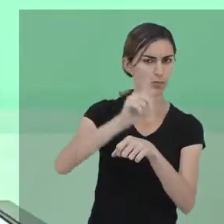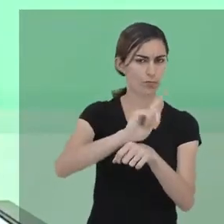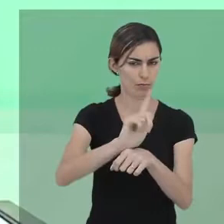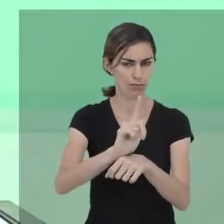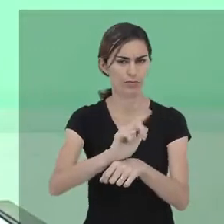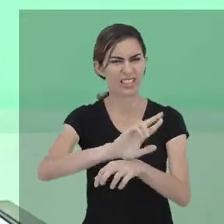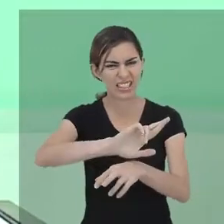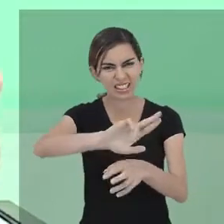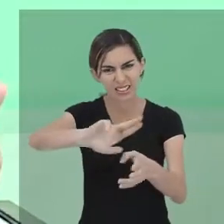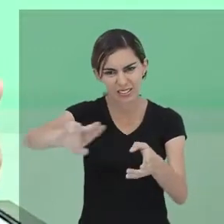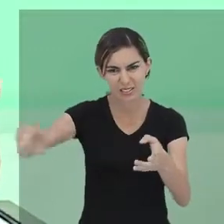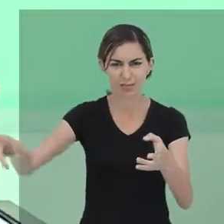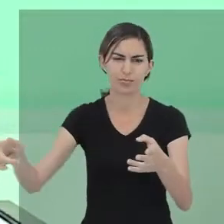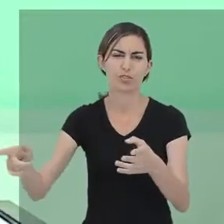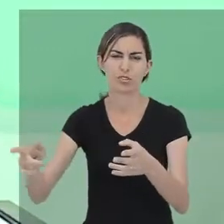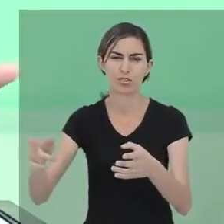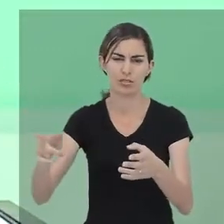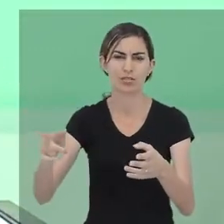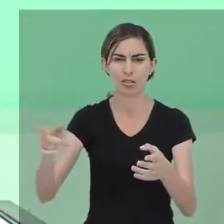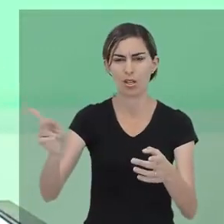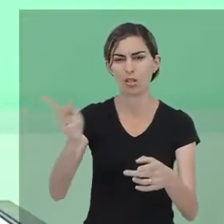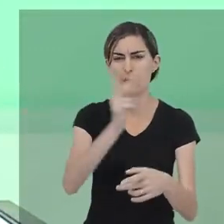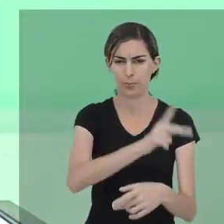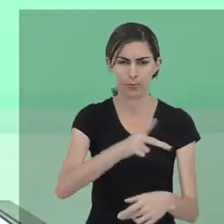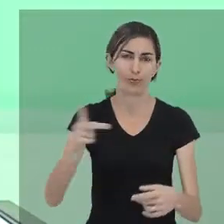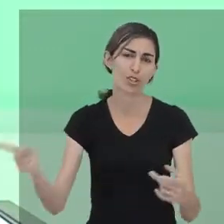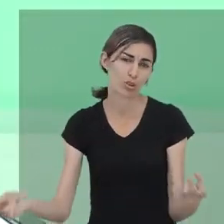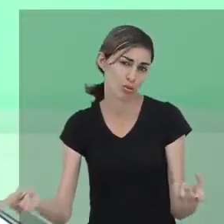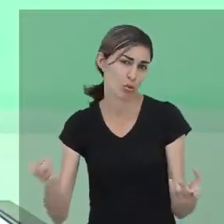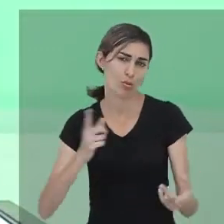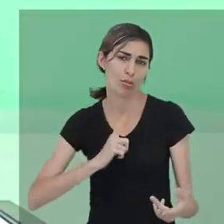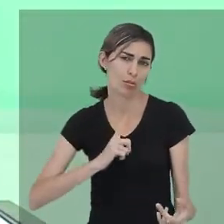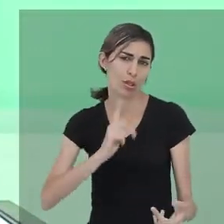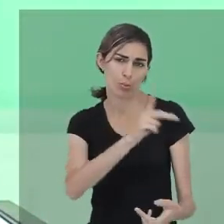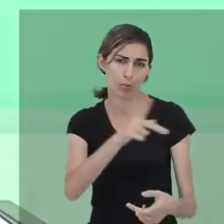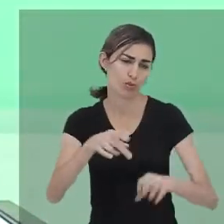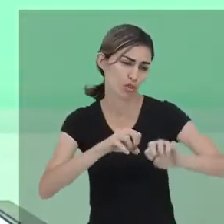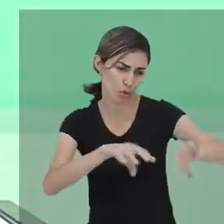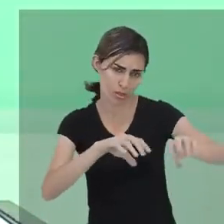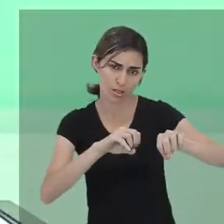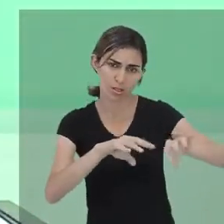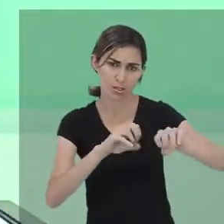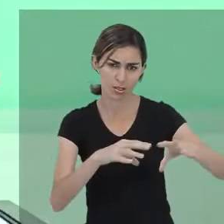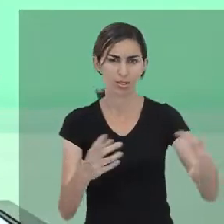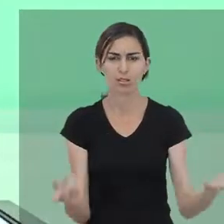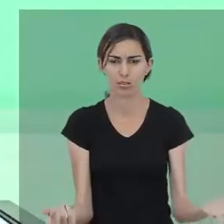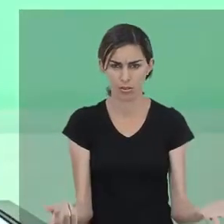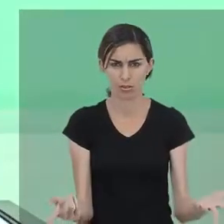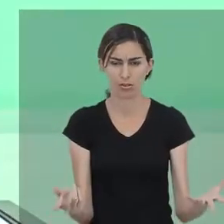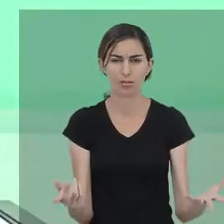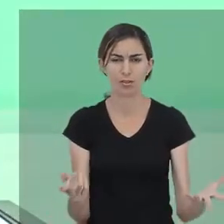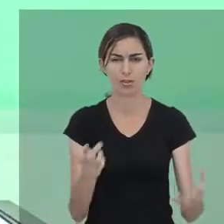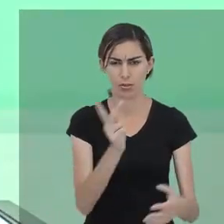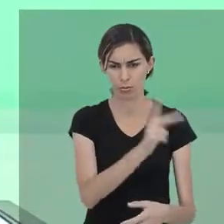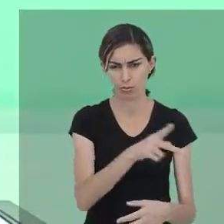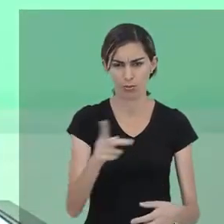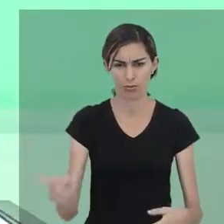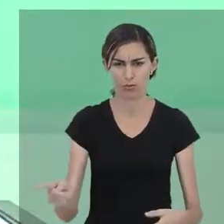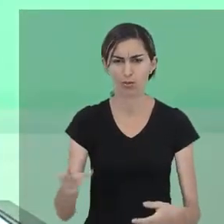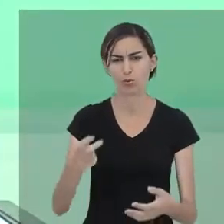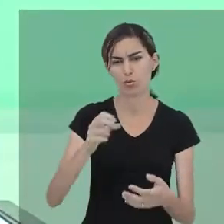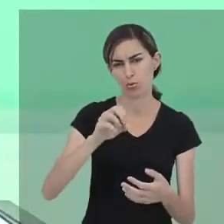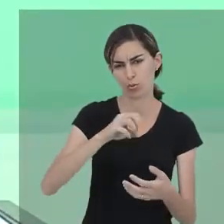tem várias, né? Por exemplo, teach, né? A pessoa que ensina. Aí é teacher. Né?